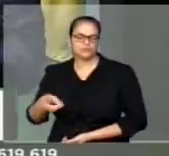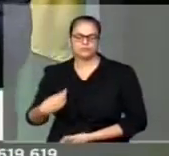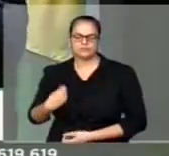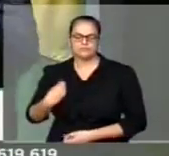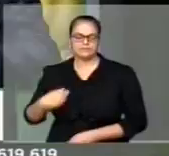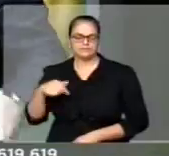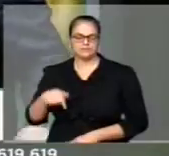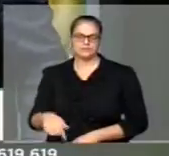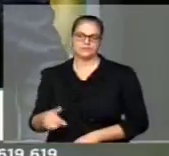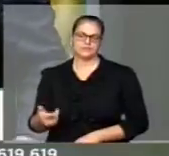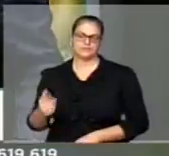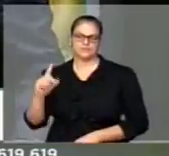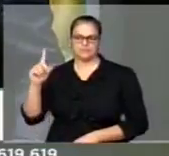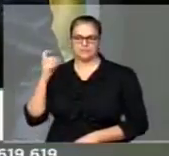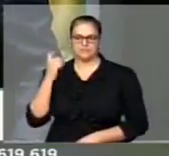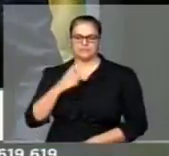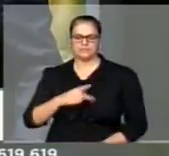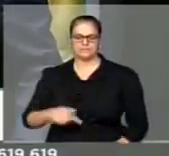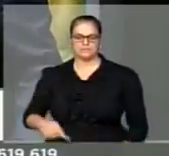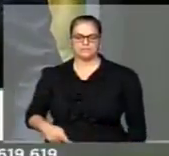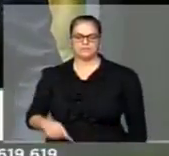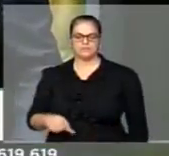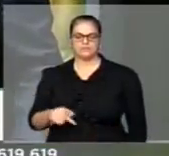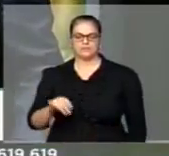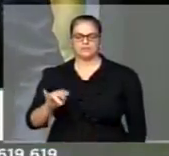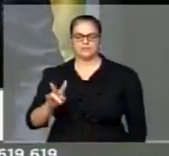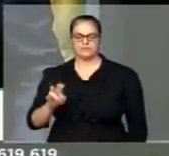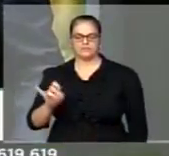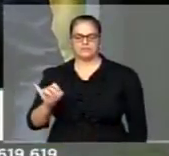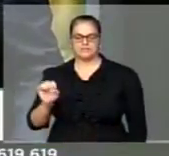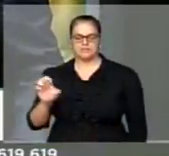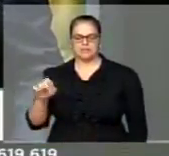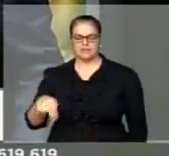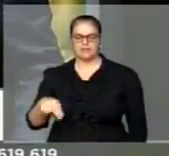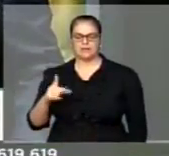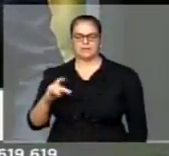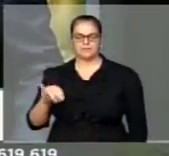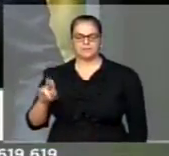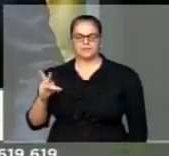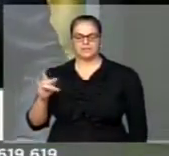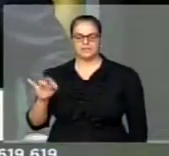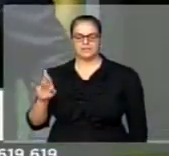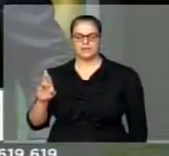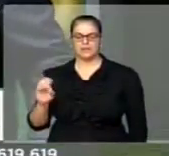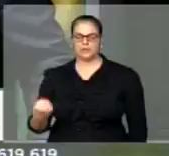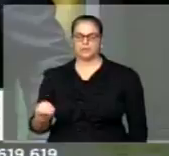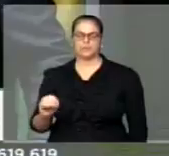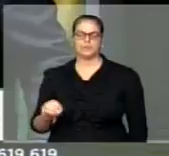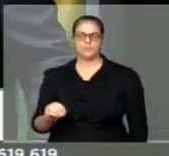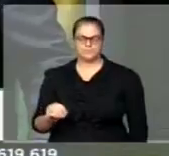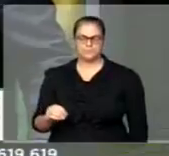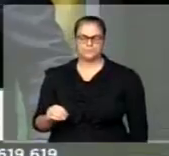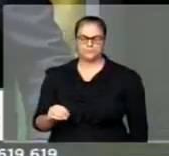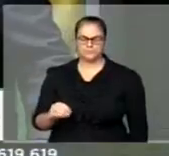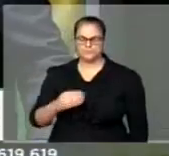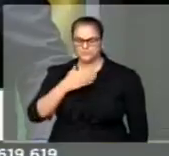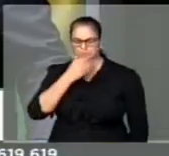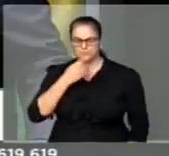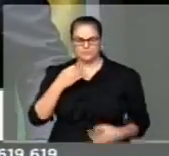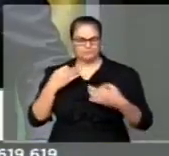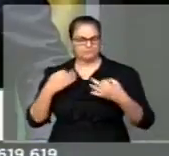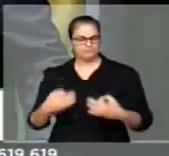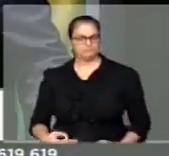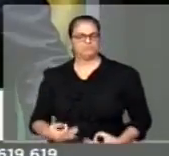casa, que é o ex-presidente dessa casa, deputado Ibsen Pinheiro, que serve de exemplo como homem público de retidão e